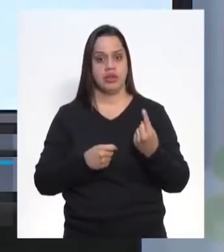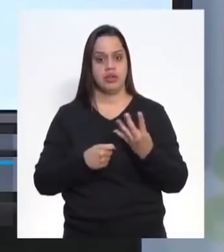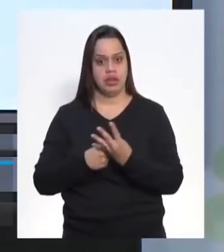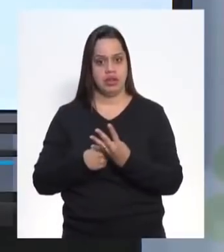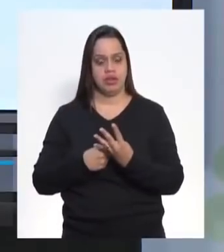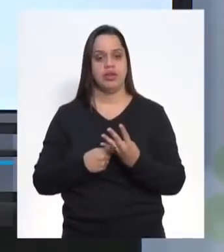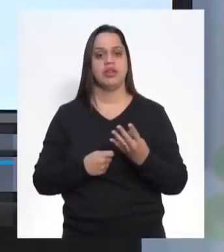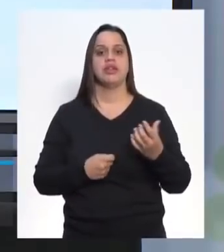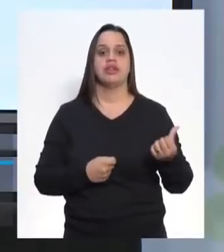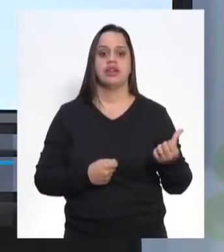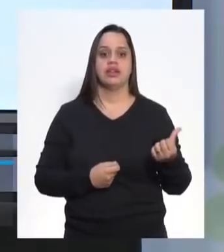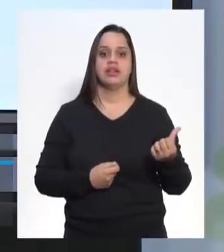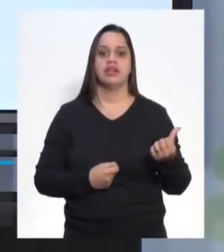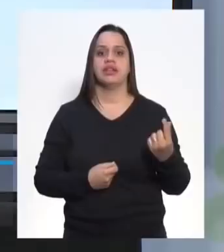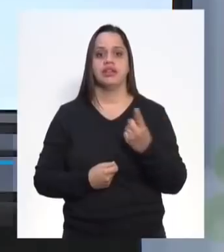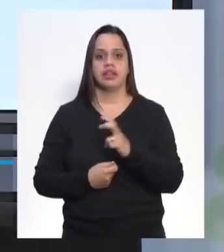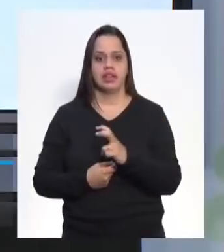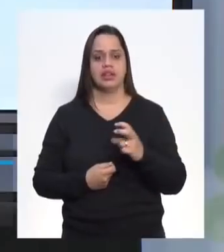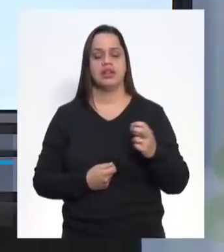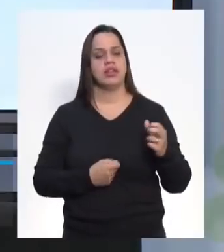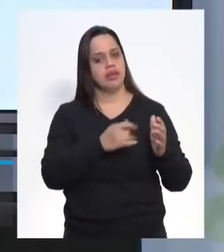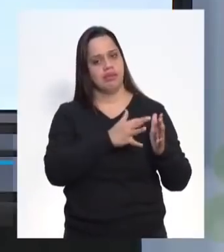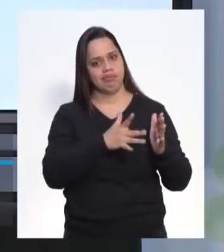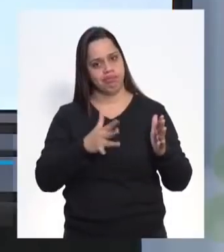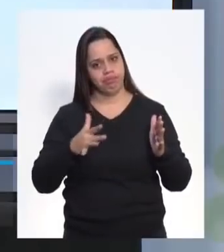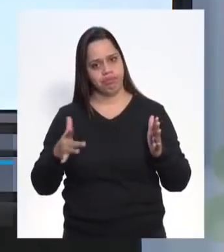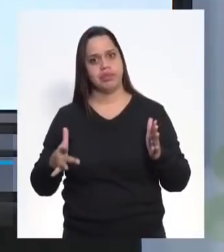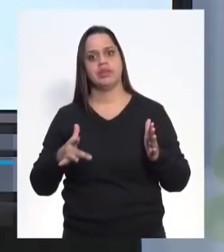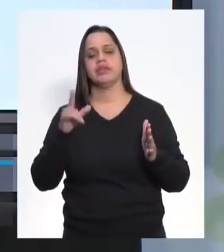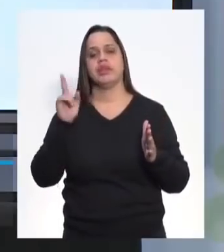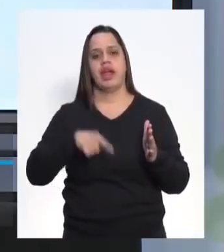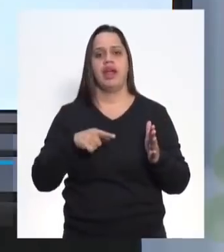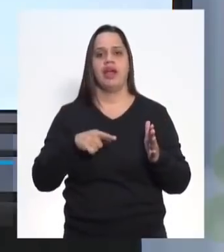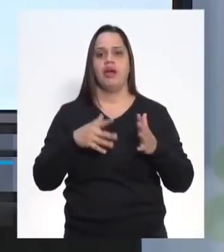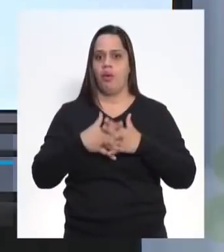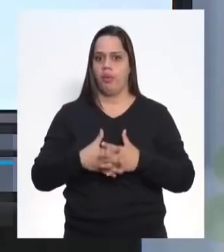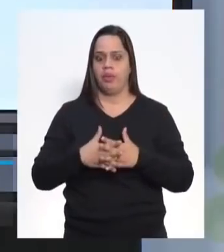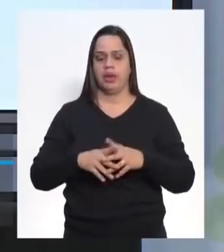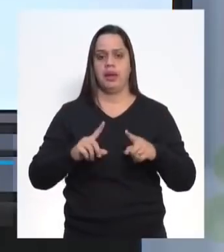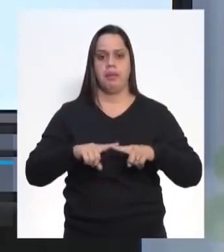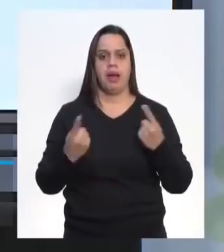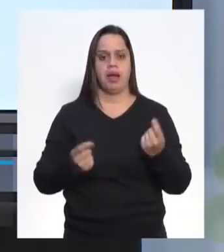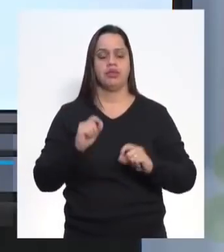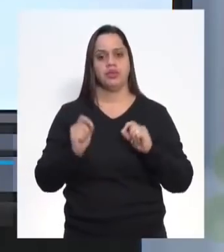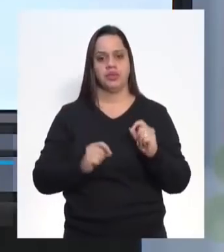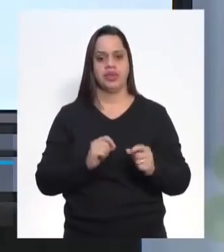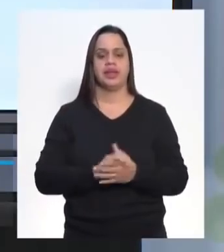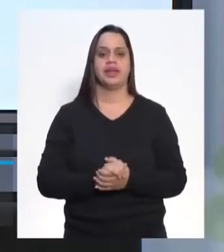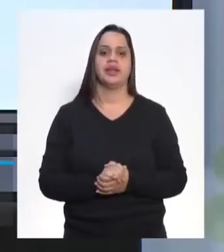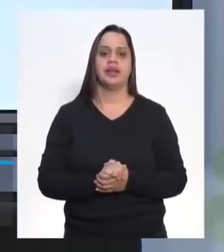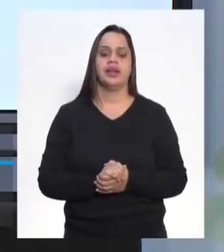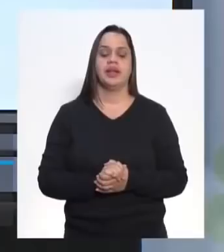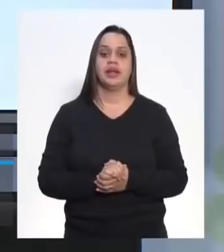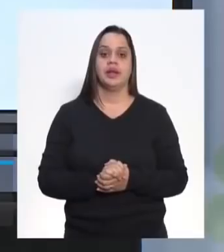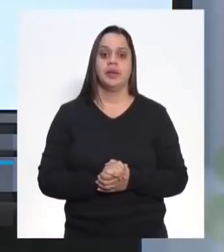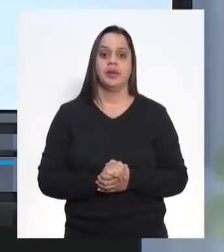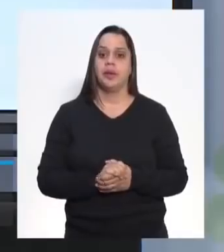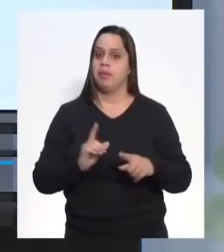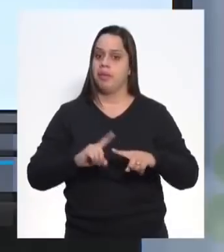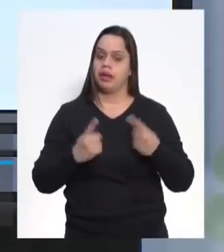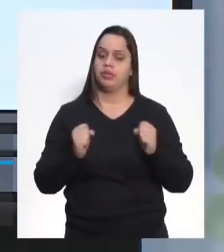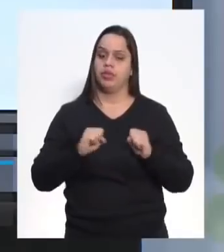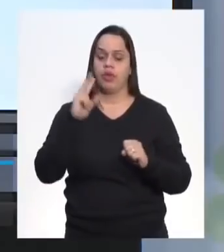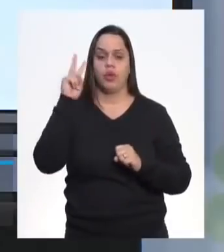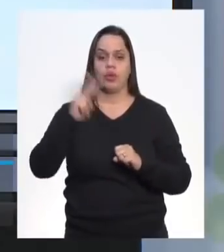614, 615 e assim por diante, né, Ale? Exato. Mas basicamente eu poderia ver a questão, como todos ali